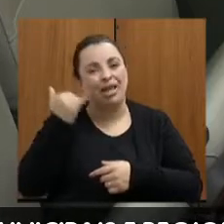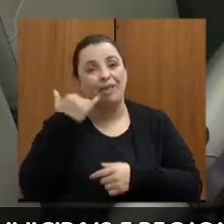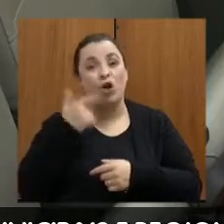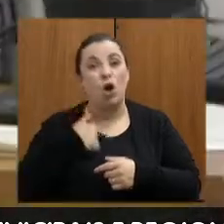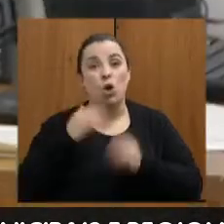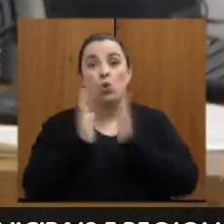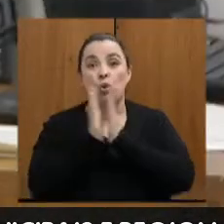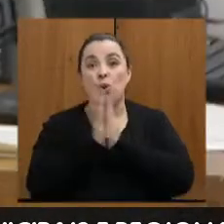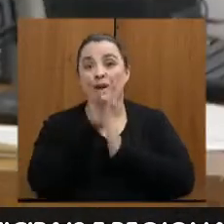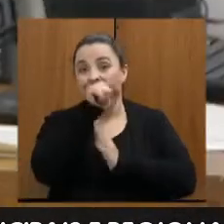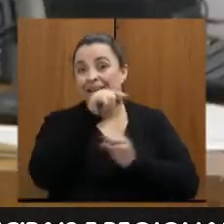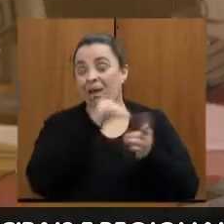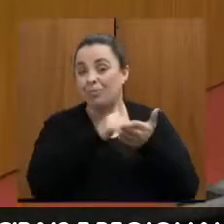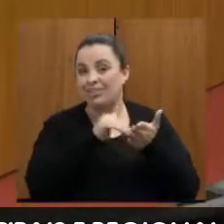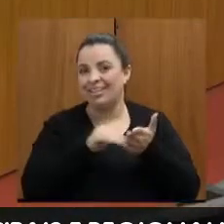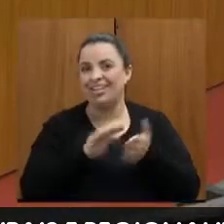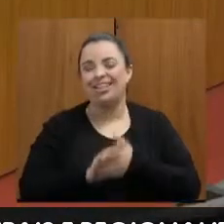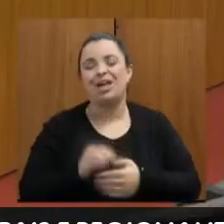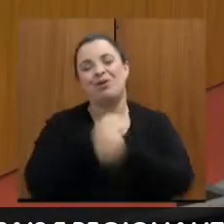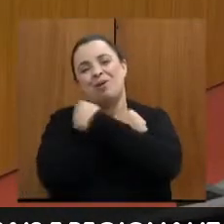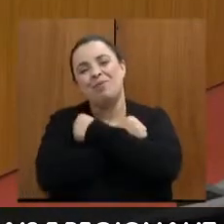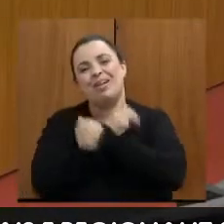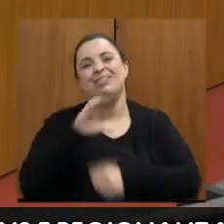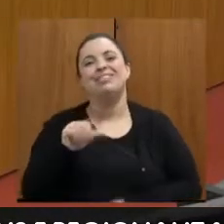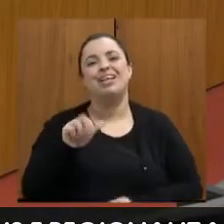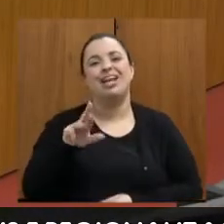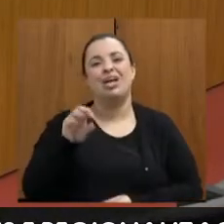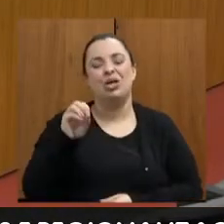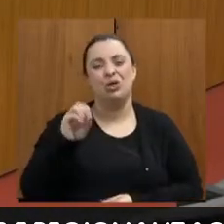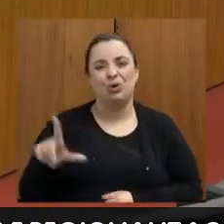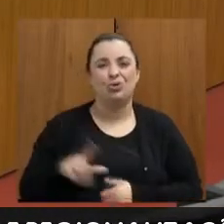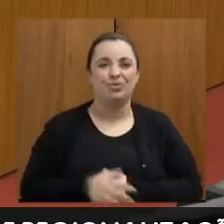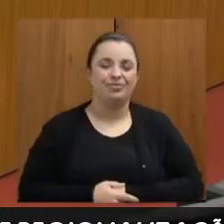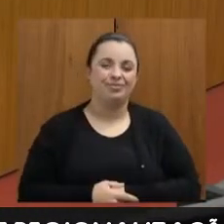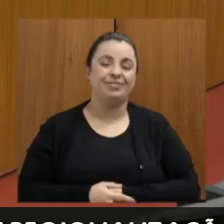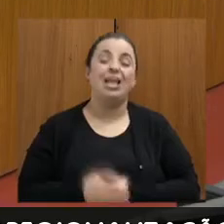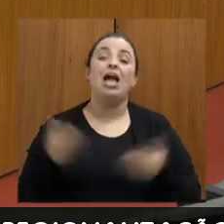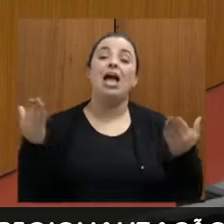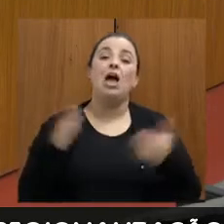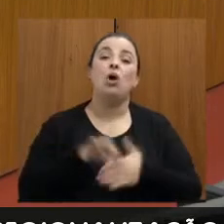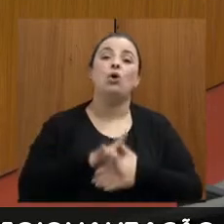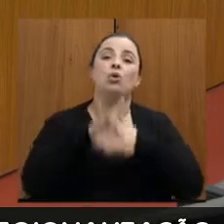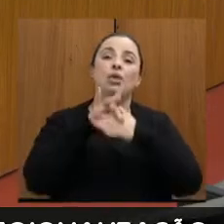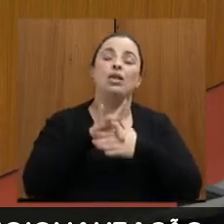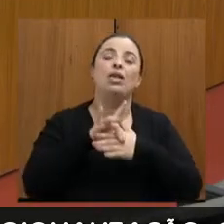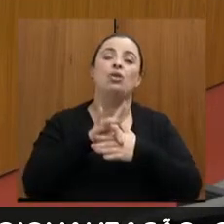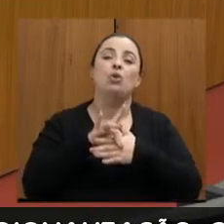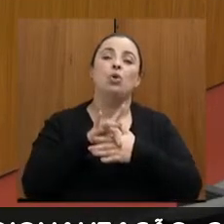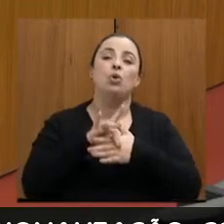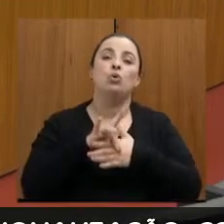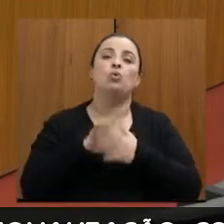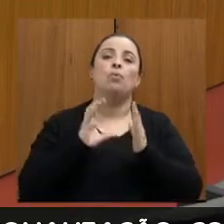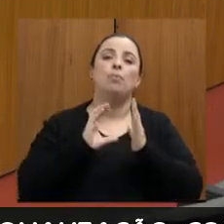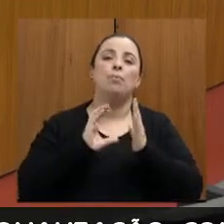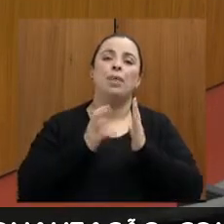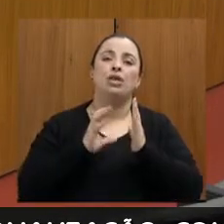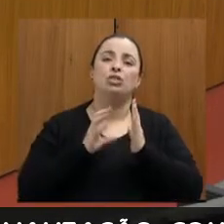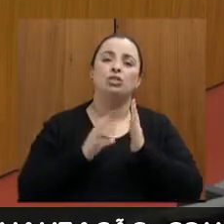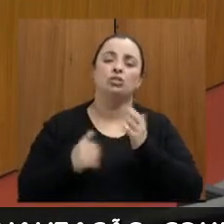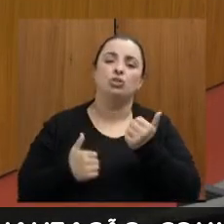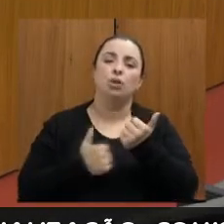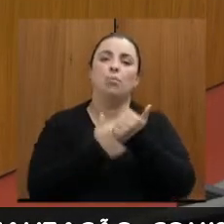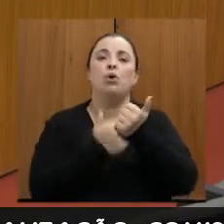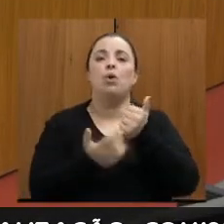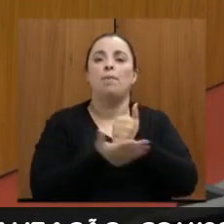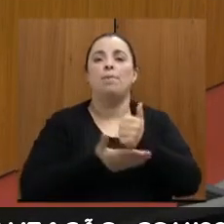dia abraço Obrigado vamos ouvir agora o líder do Governo na Assembleia Legislativa Deputado Roberto Andrade